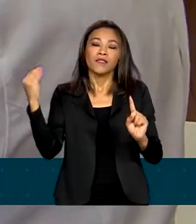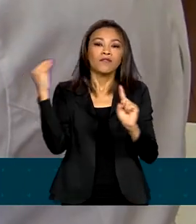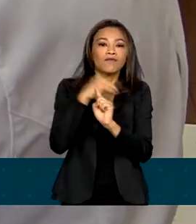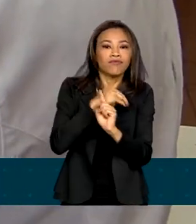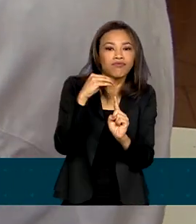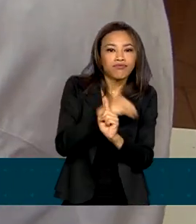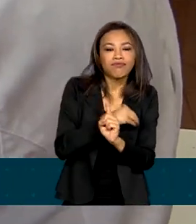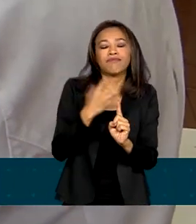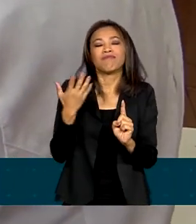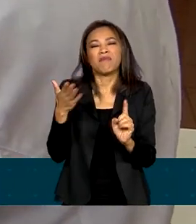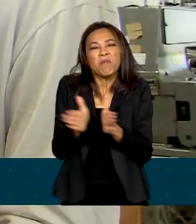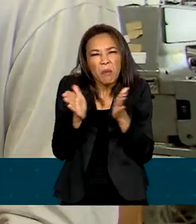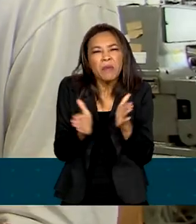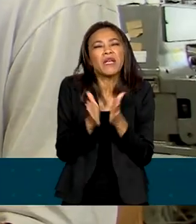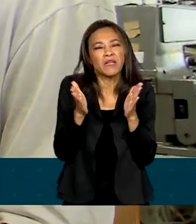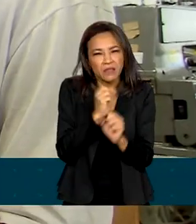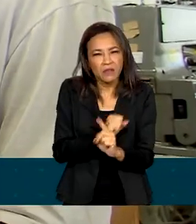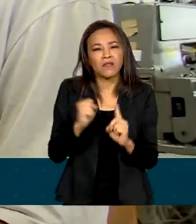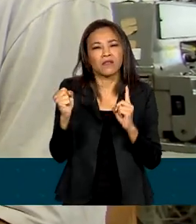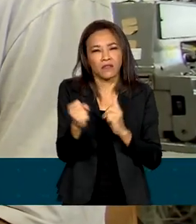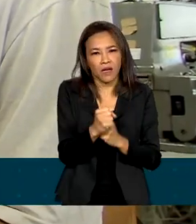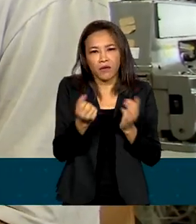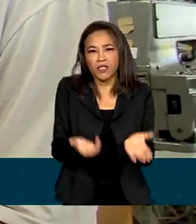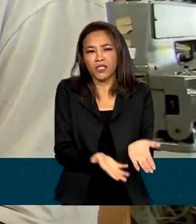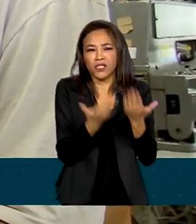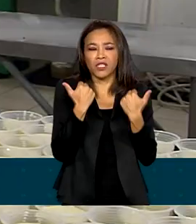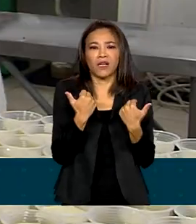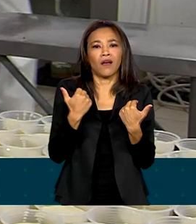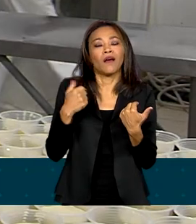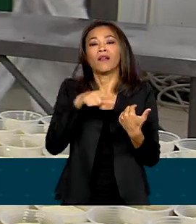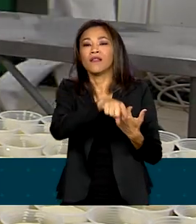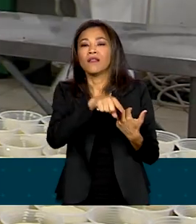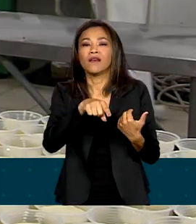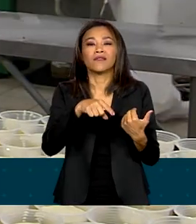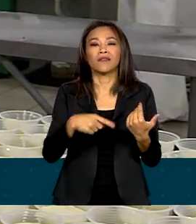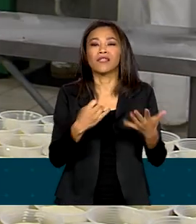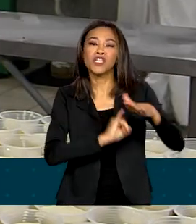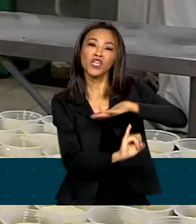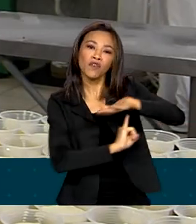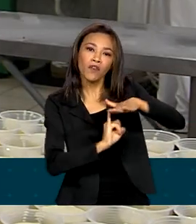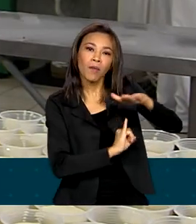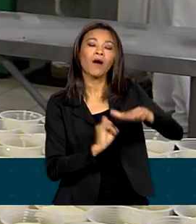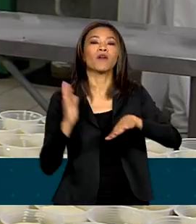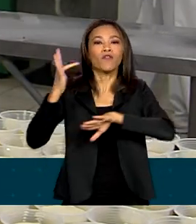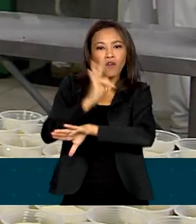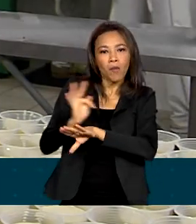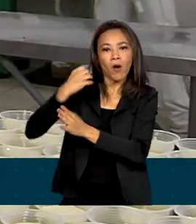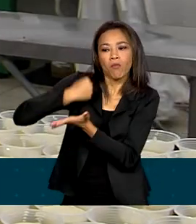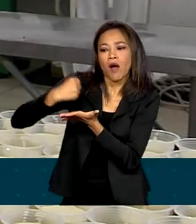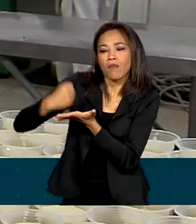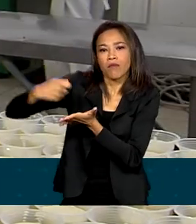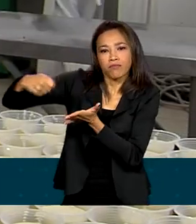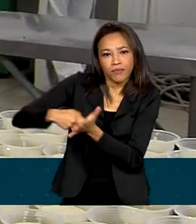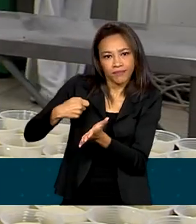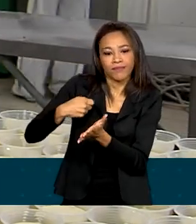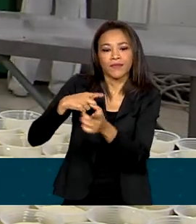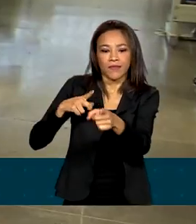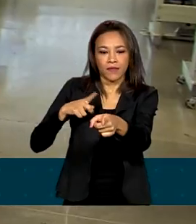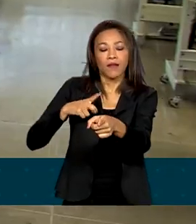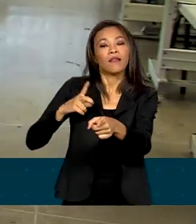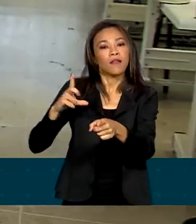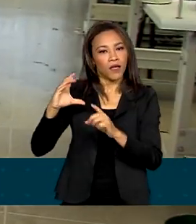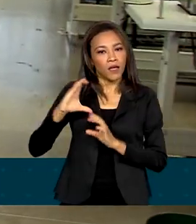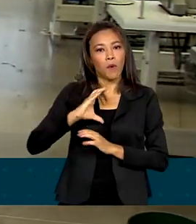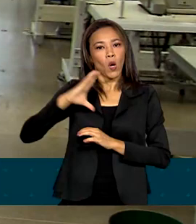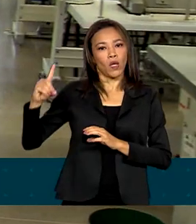vulnerabilidade social e tirá-las da informalidade. Todas as ações do projeto serão coordenadas pelo um